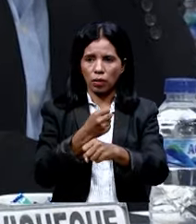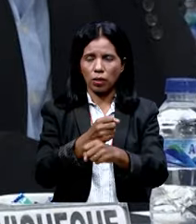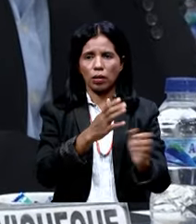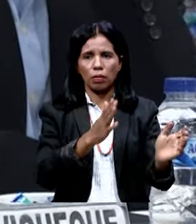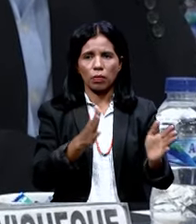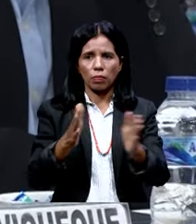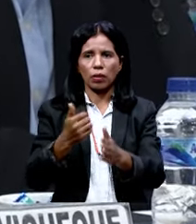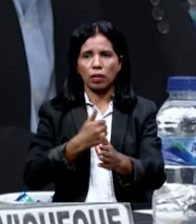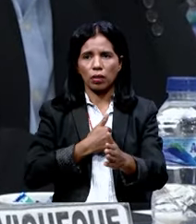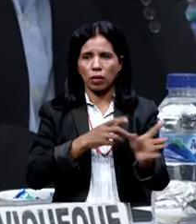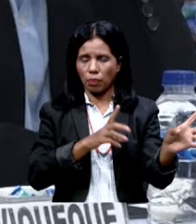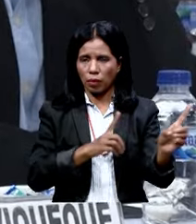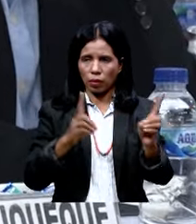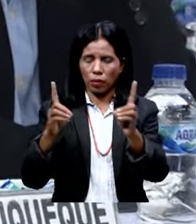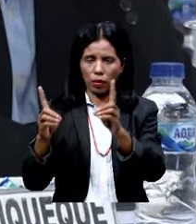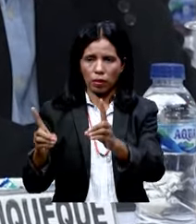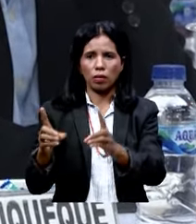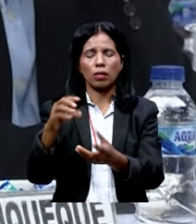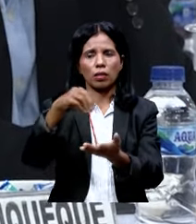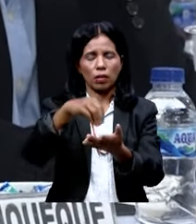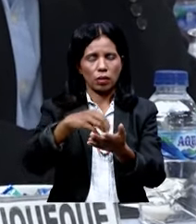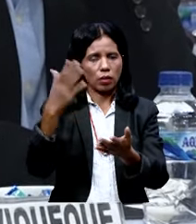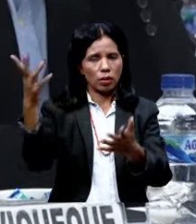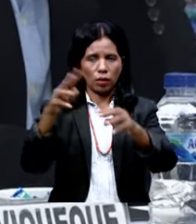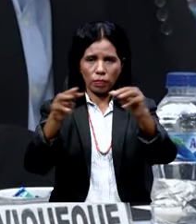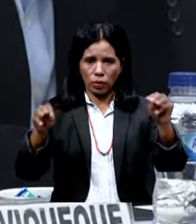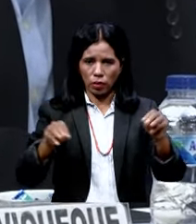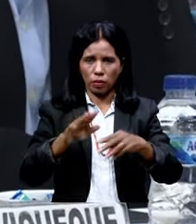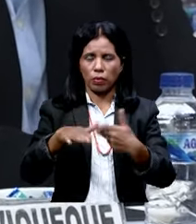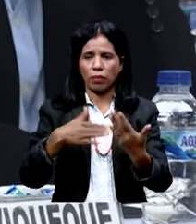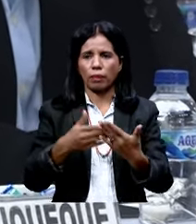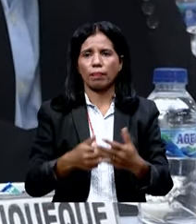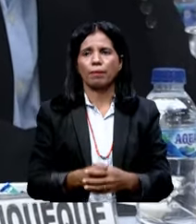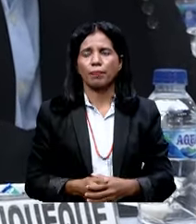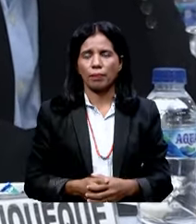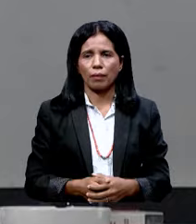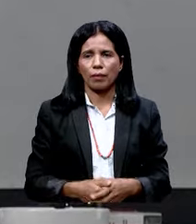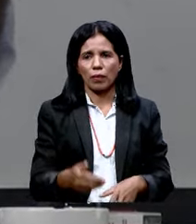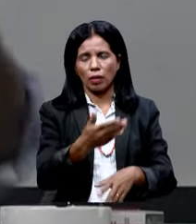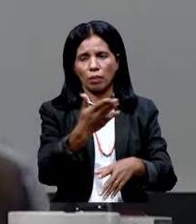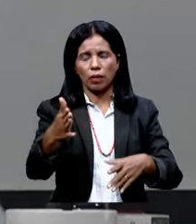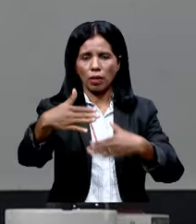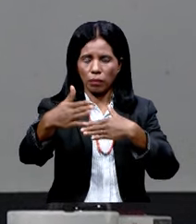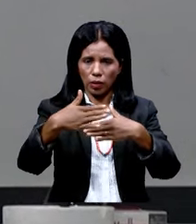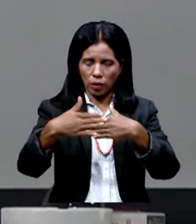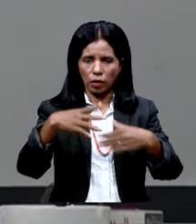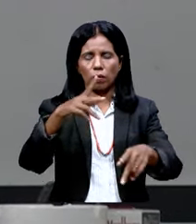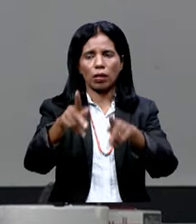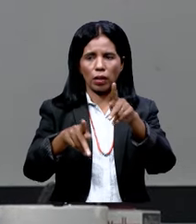prepara an, onde implementa descentralização em cada município. E me marca bicicleta o povo.